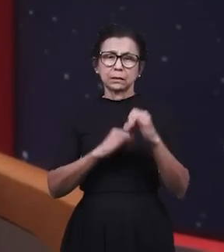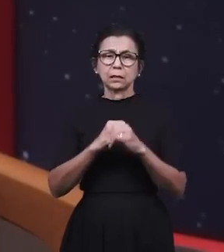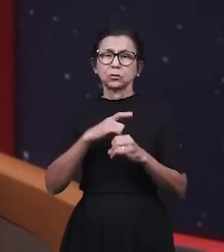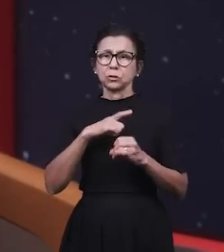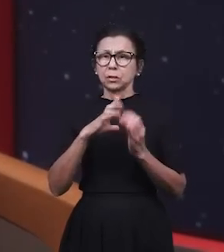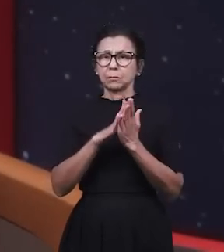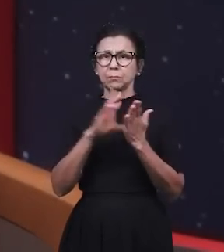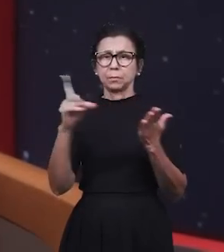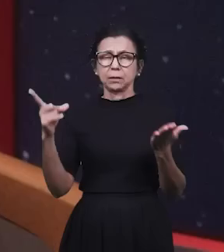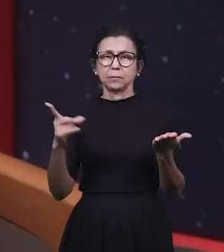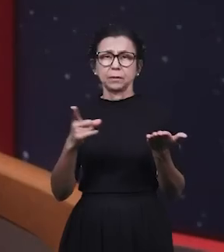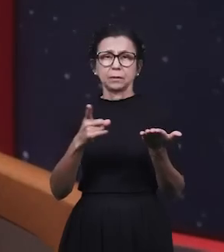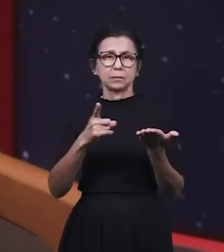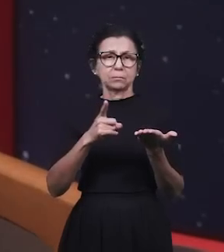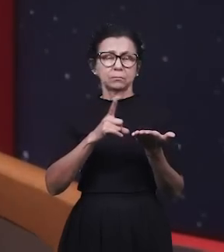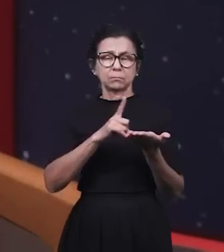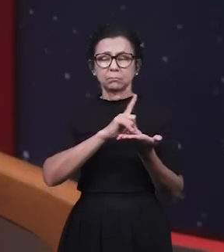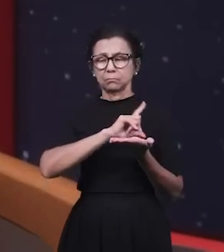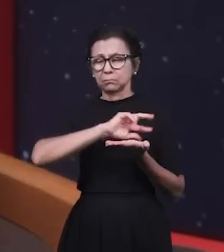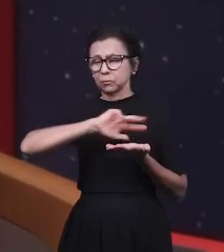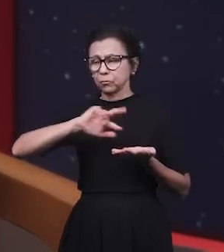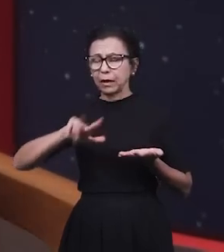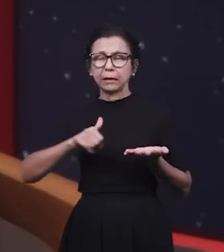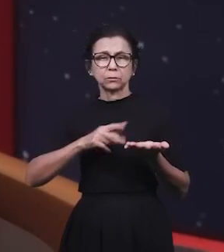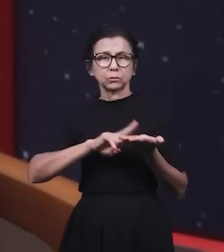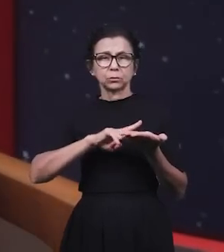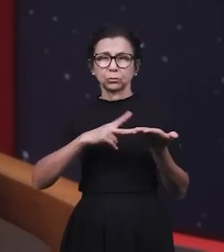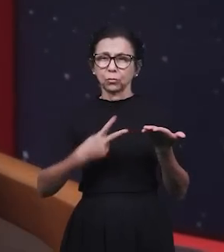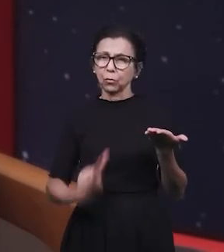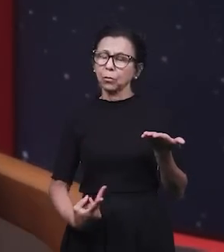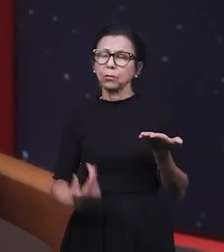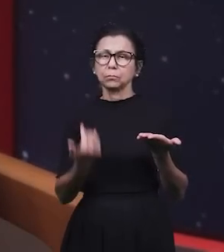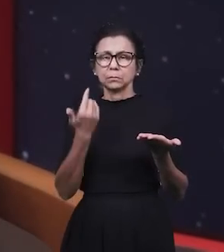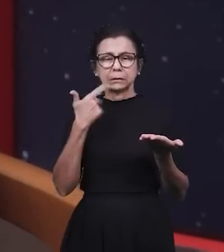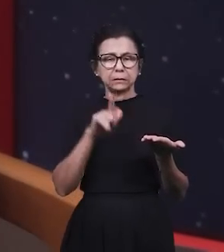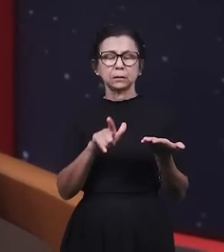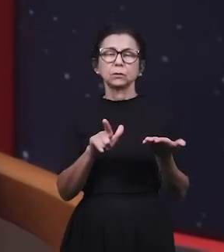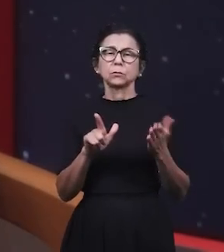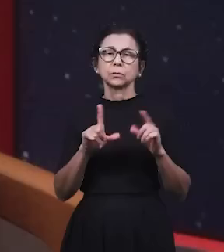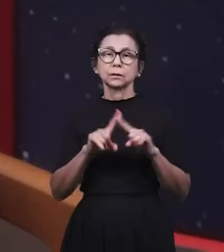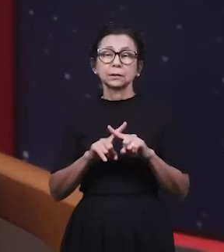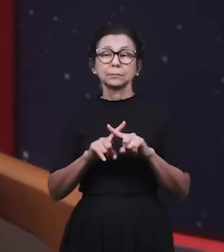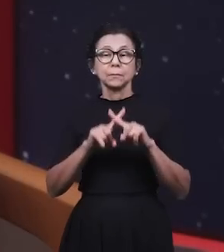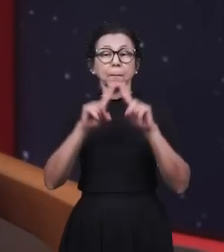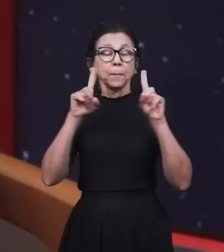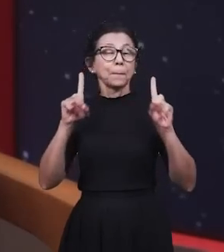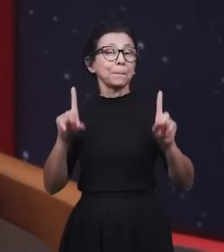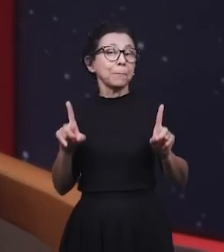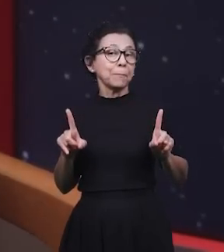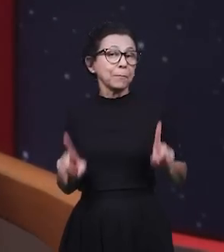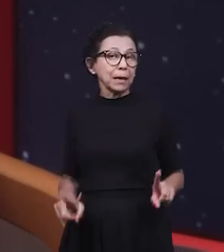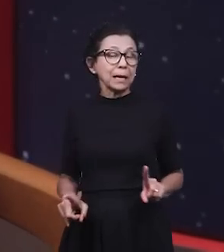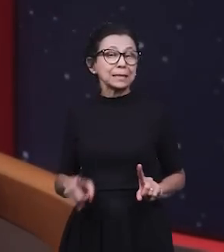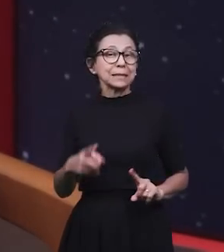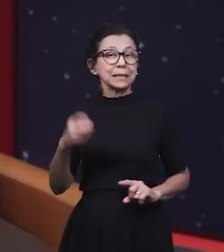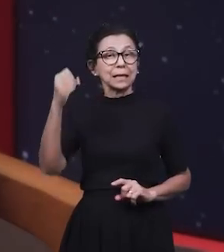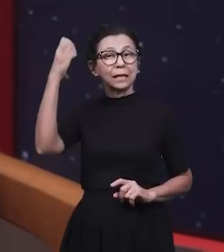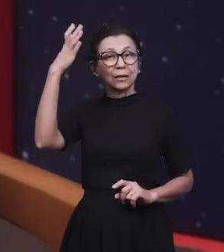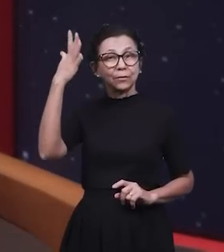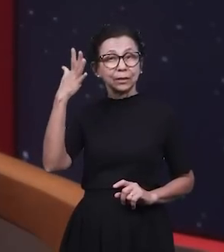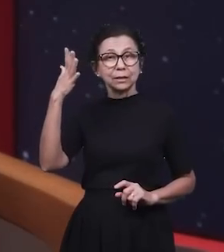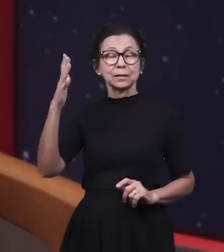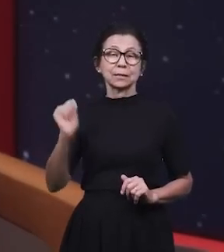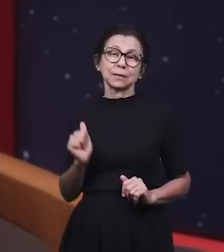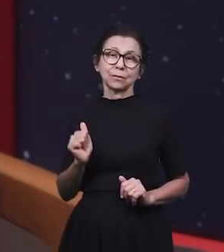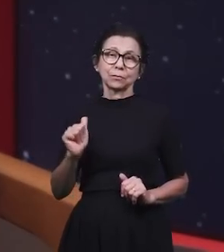é aprisionar aquilo que é a voz do Espírito Santo, a revelação, o projeto